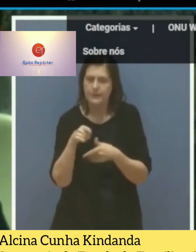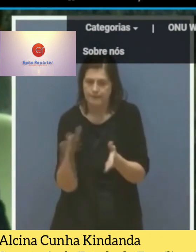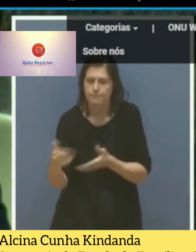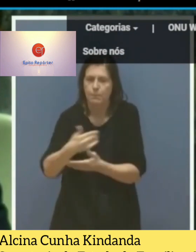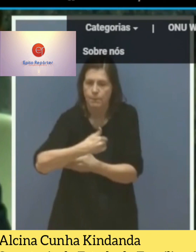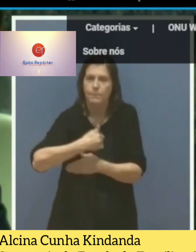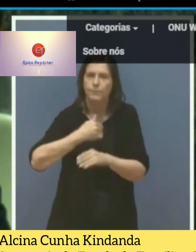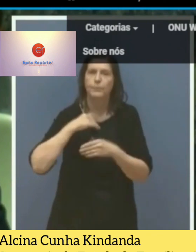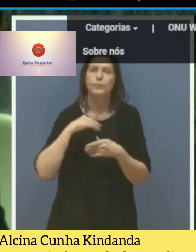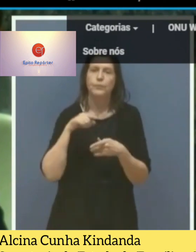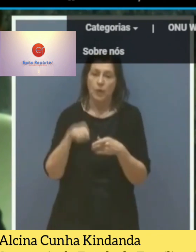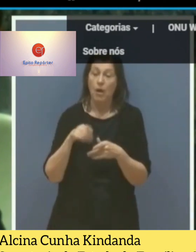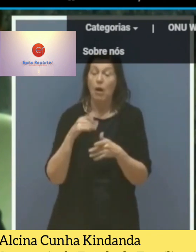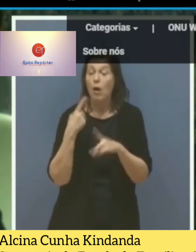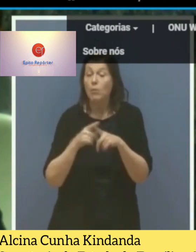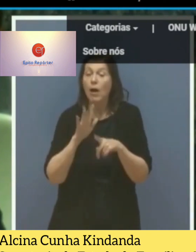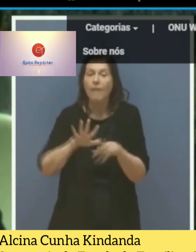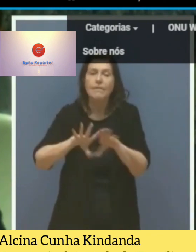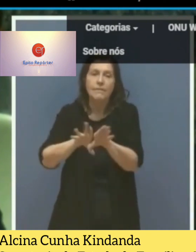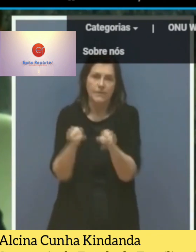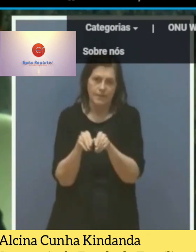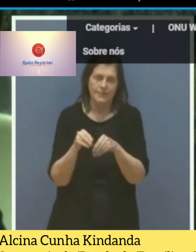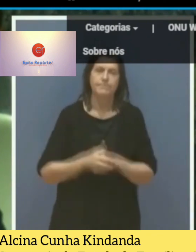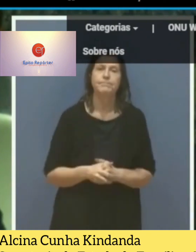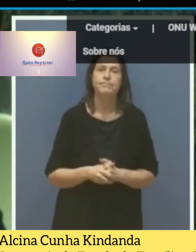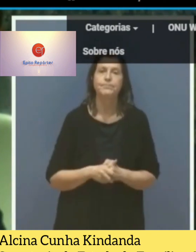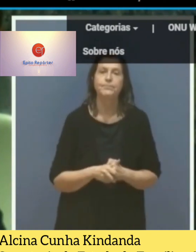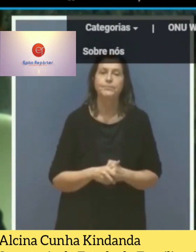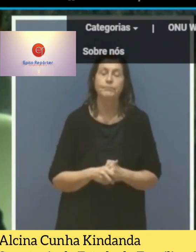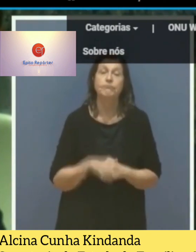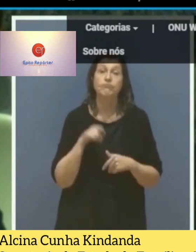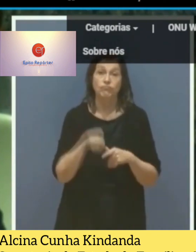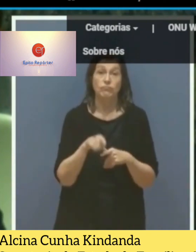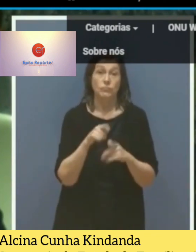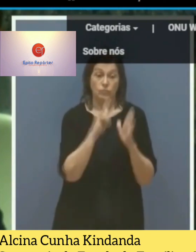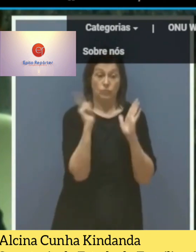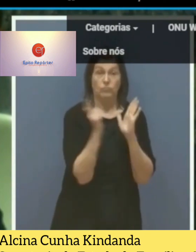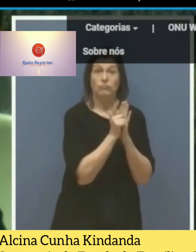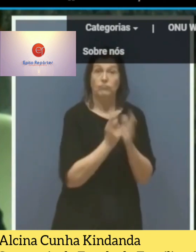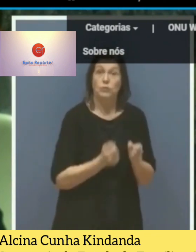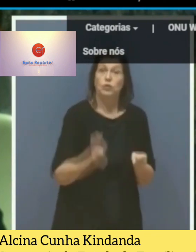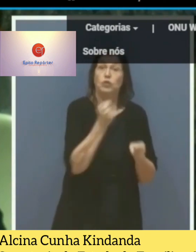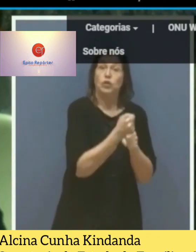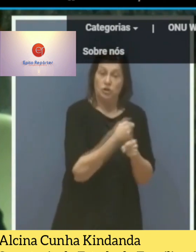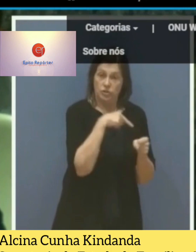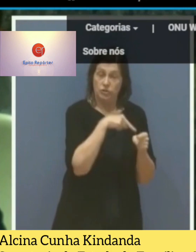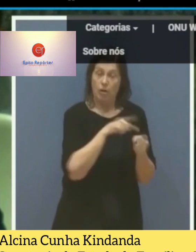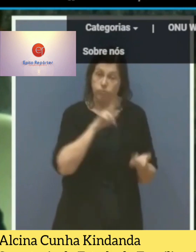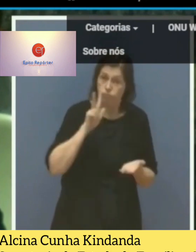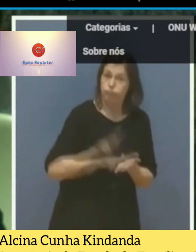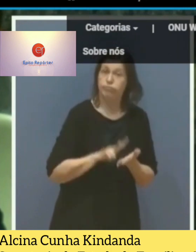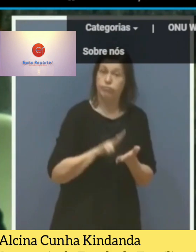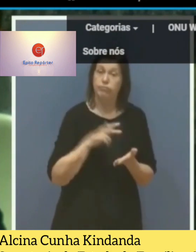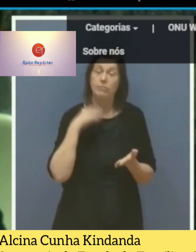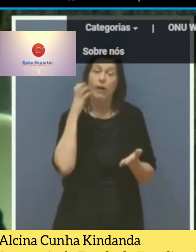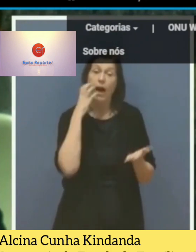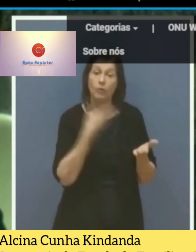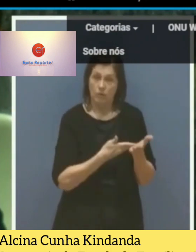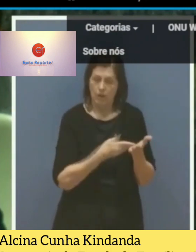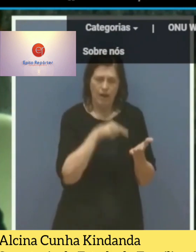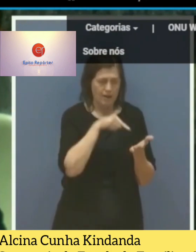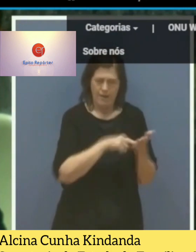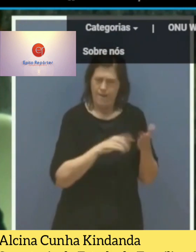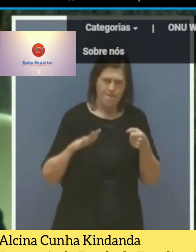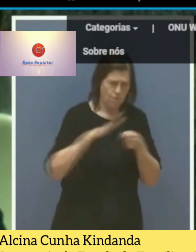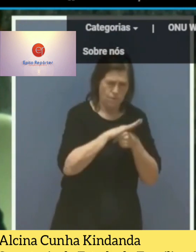a constituição estabelece que os tratados dos direitos humanos ratificados por Angola fazem parte integrante da Constituição e podem